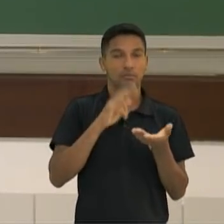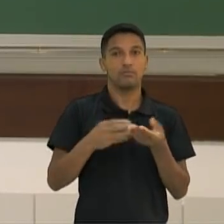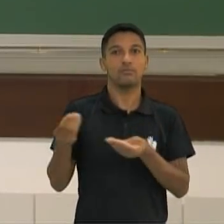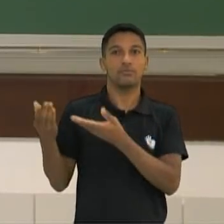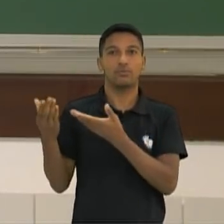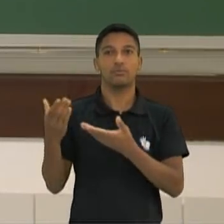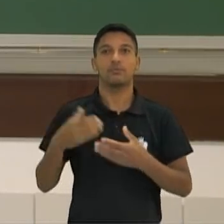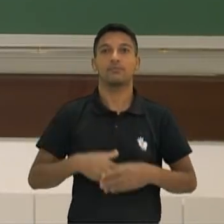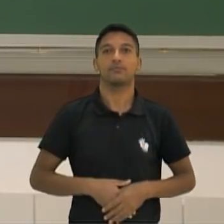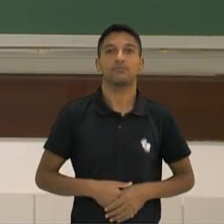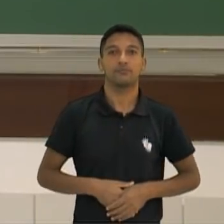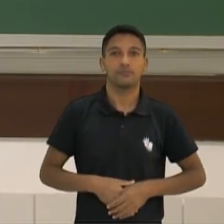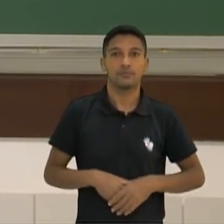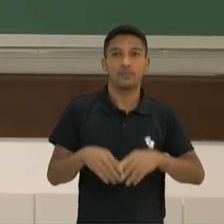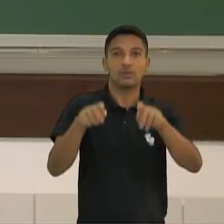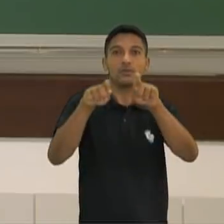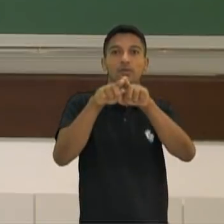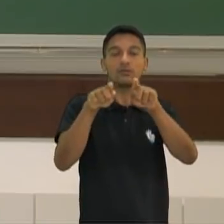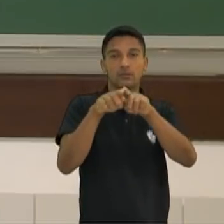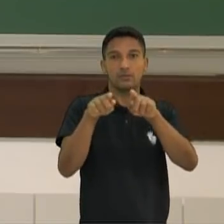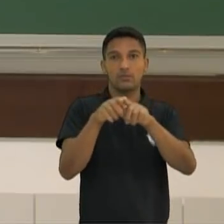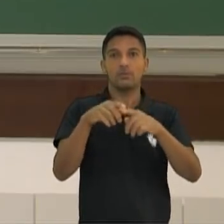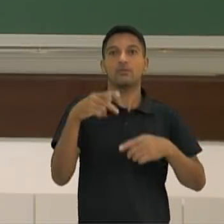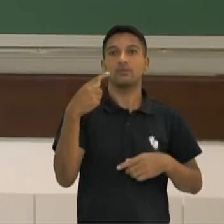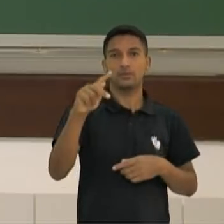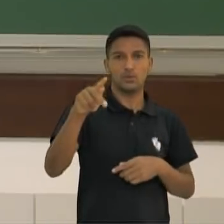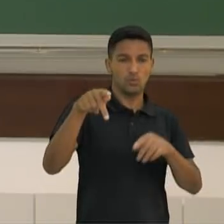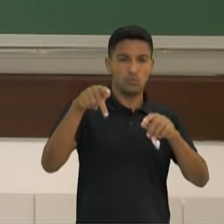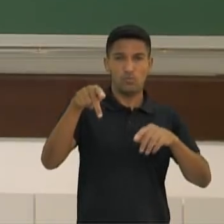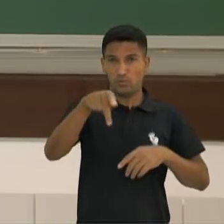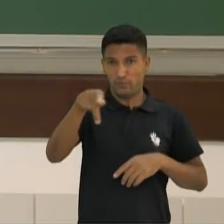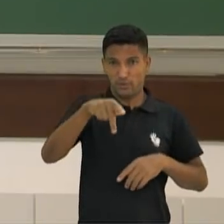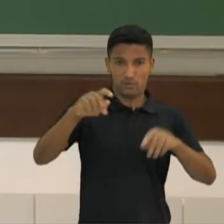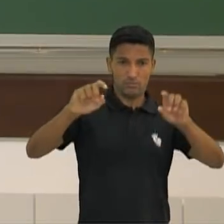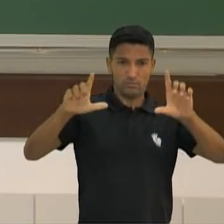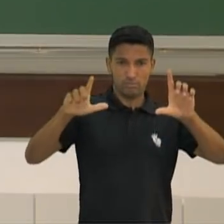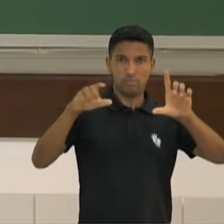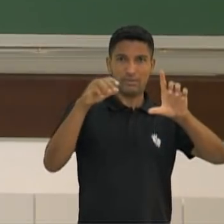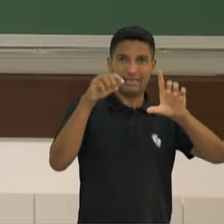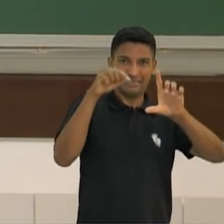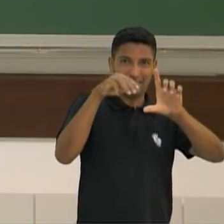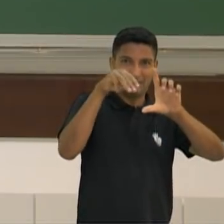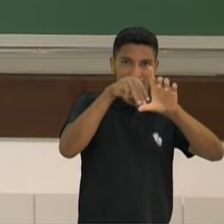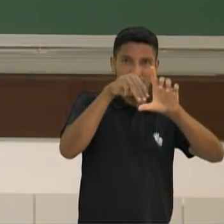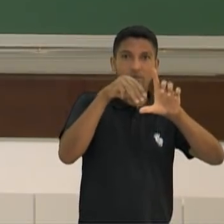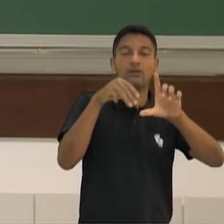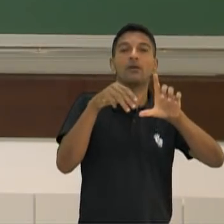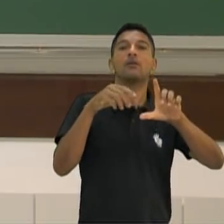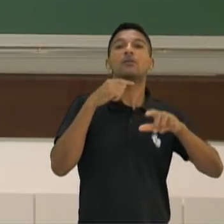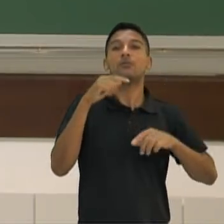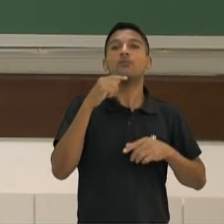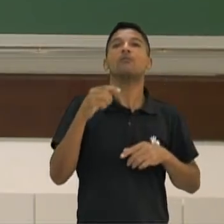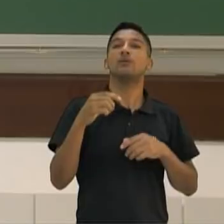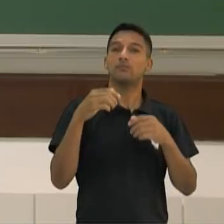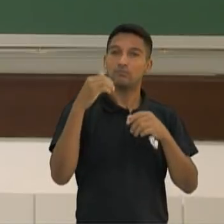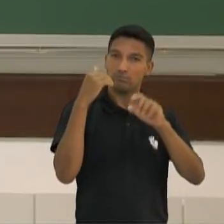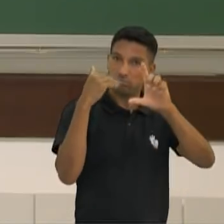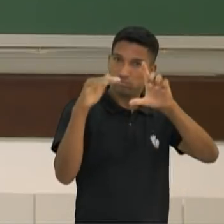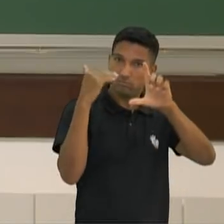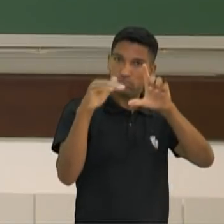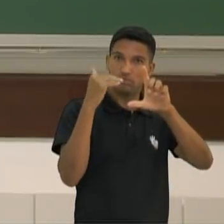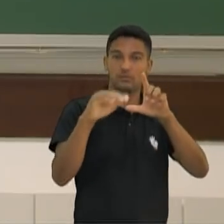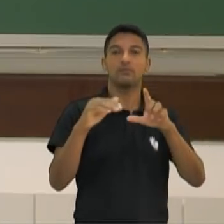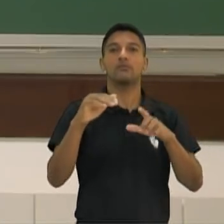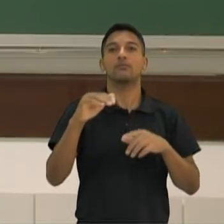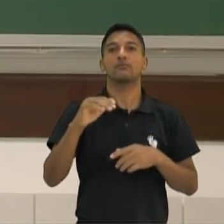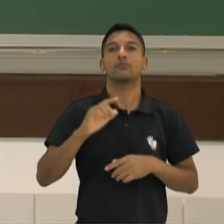não deixe de entrar em contato com o seu professor, esclareça dúvidas, aprofunde o conteúdo e com certeza você vai ter um conteúdo